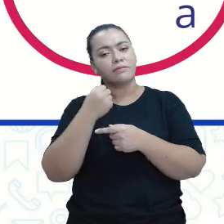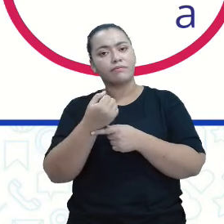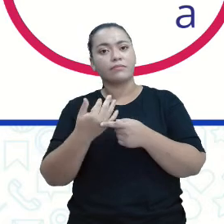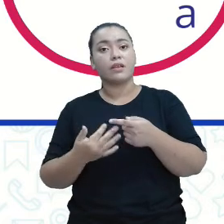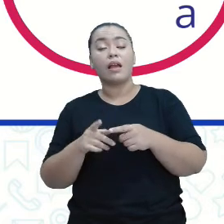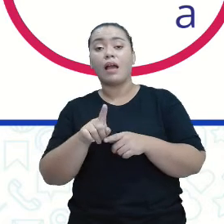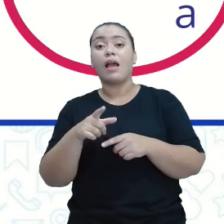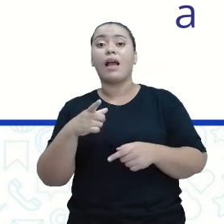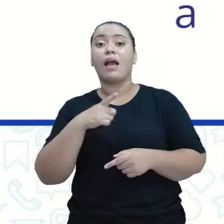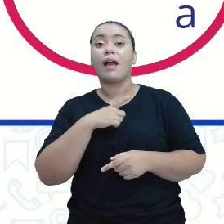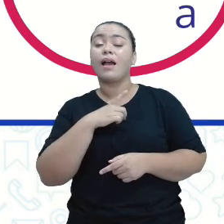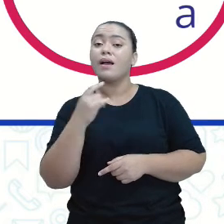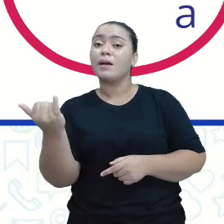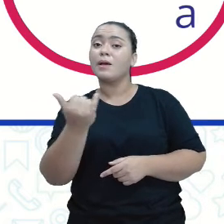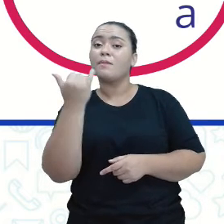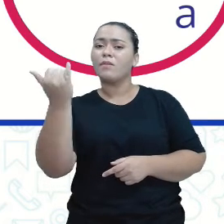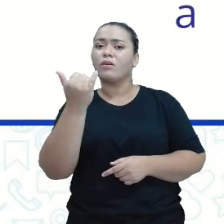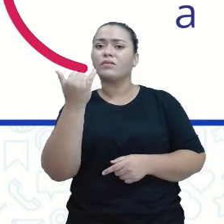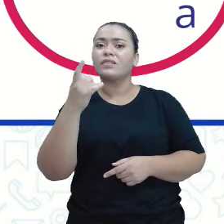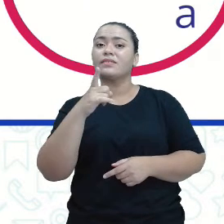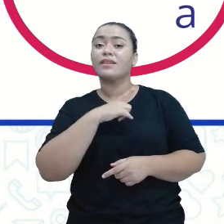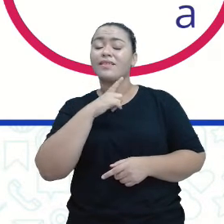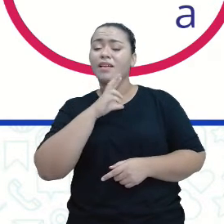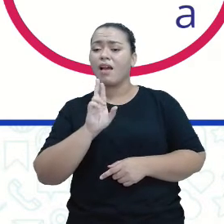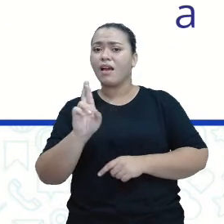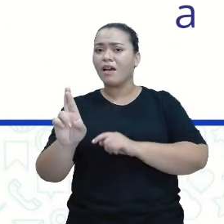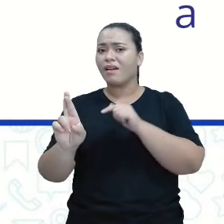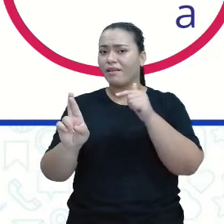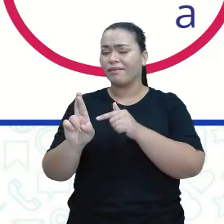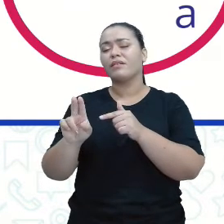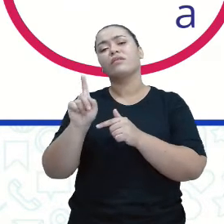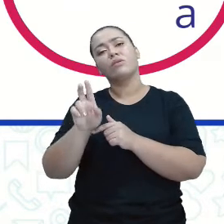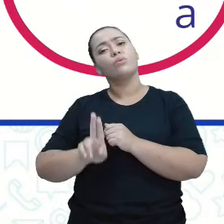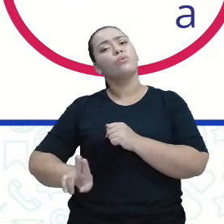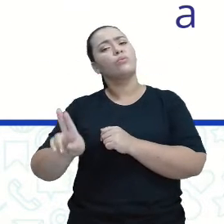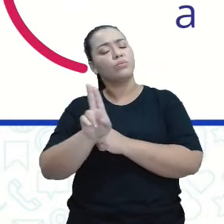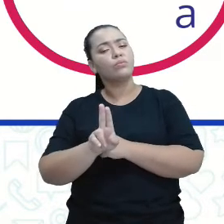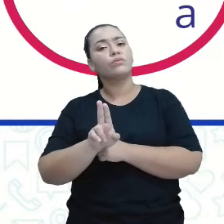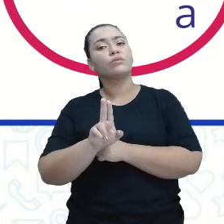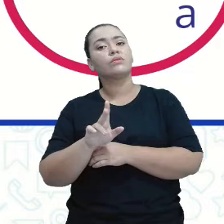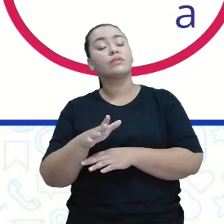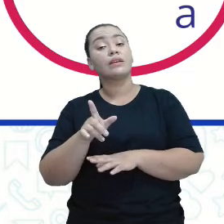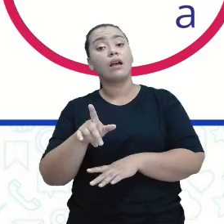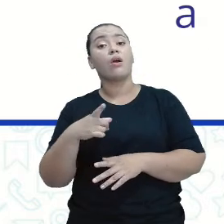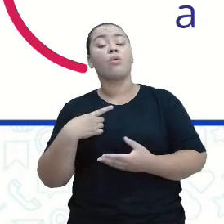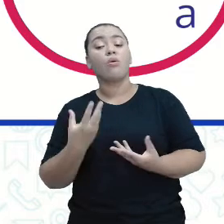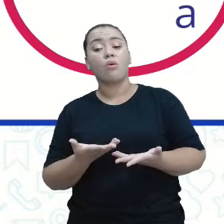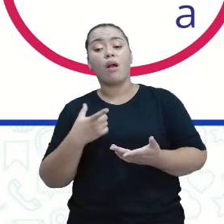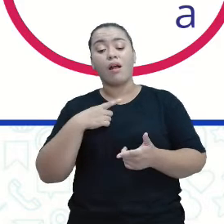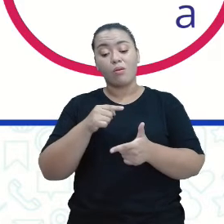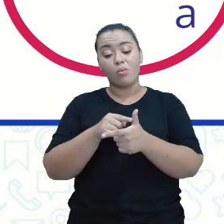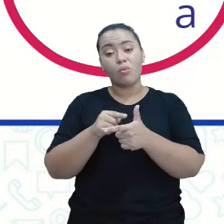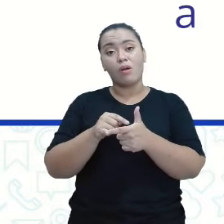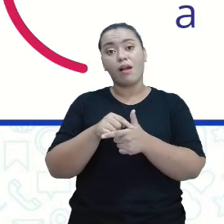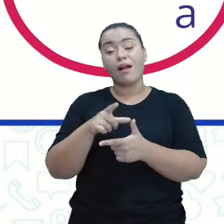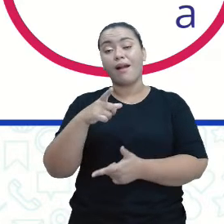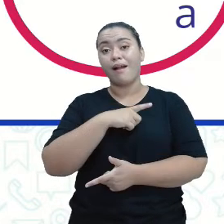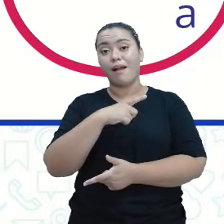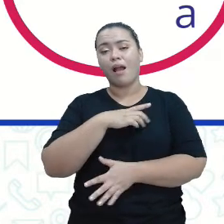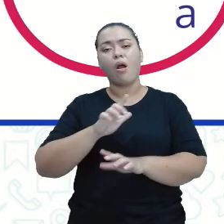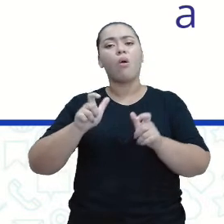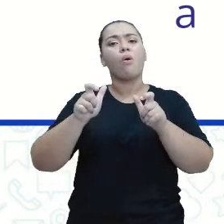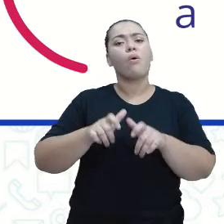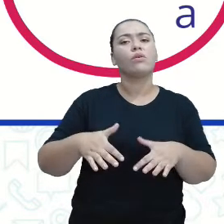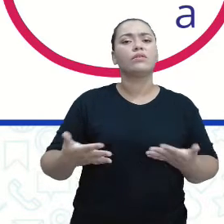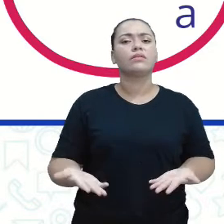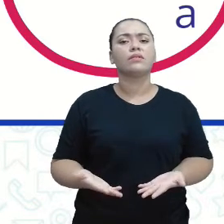sobre a importância dessa referência, né? Utilizando aí de acordo com a posição que o ângulo está ocupando, quem que